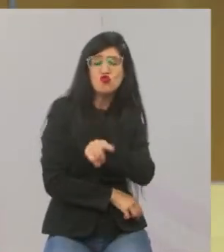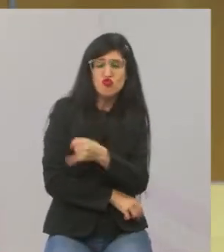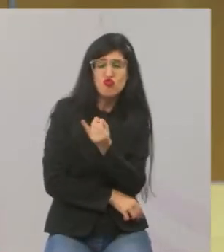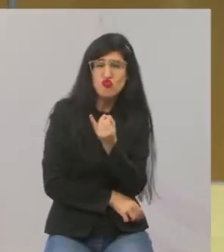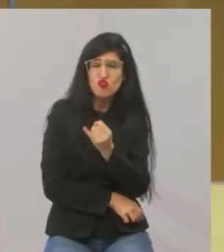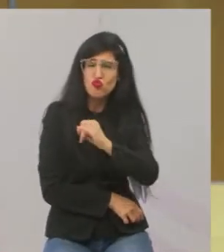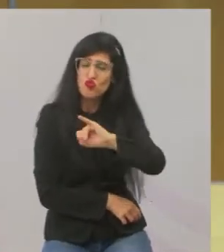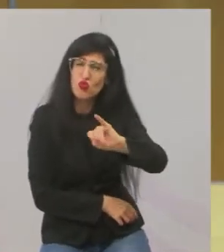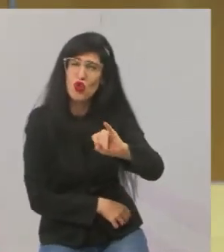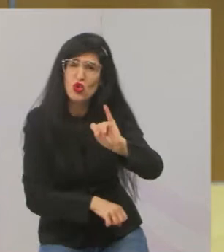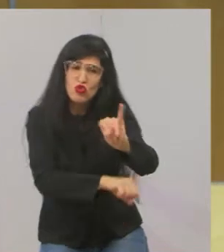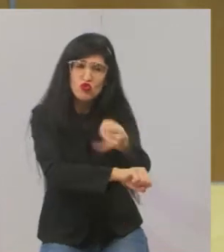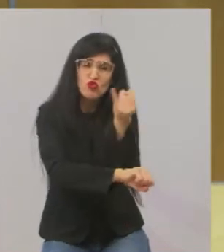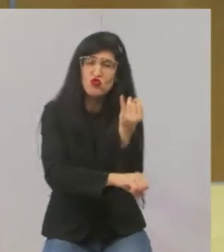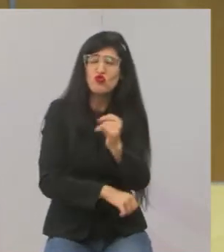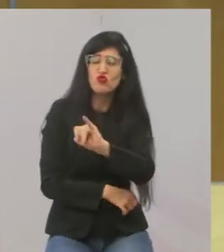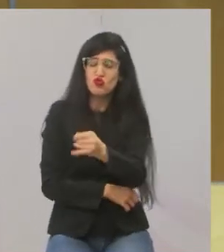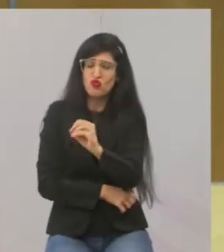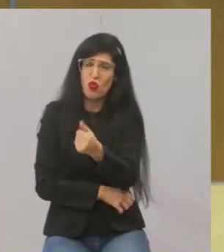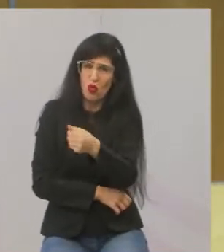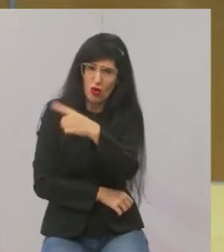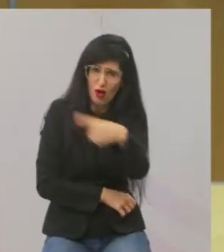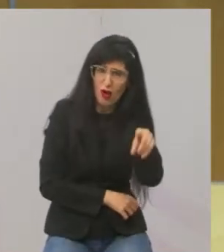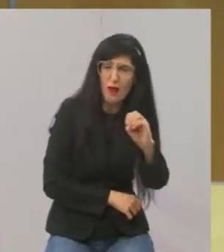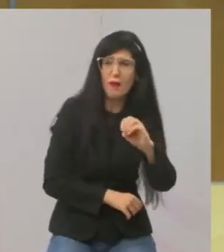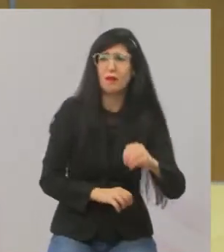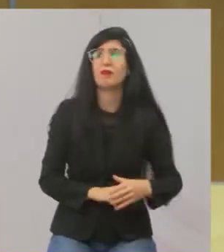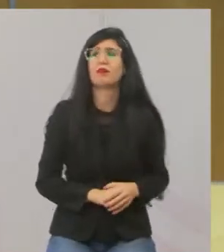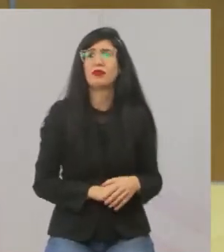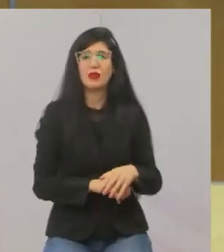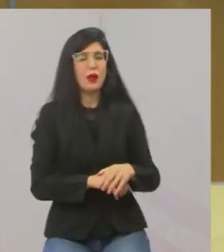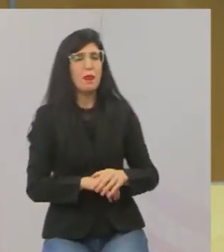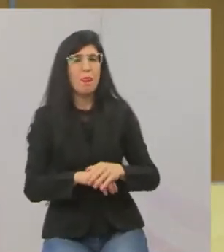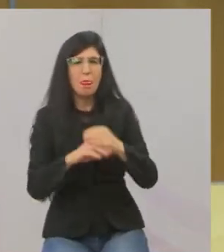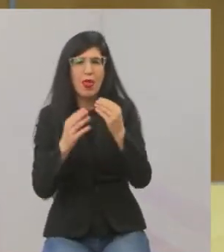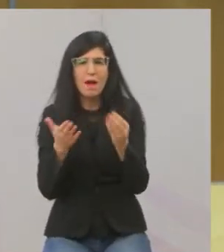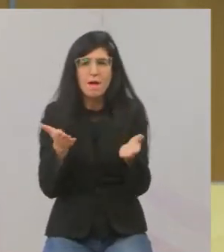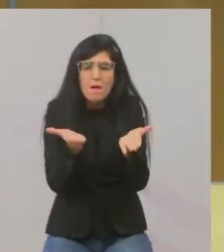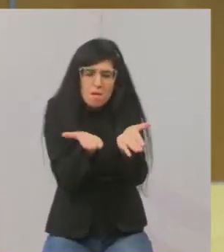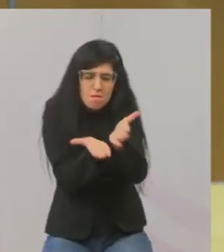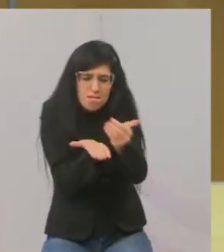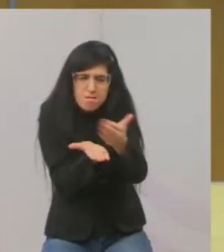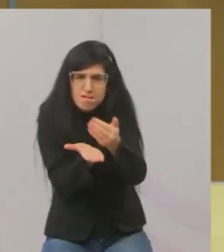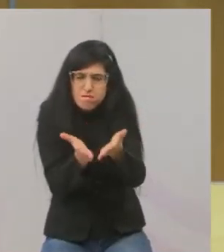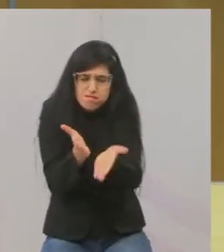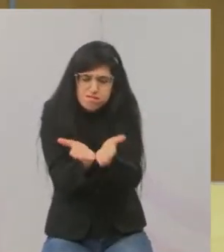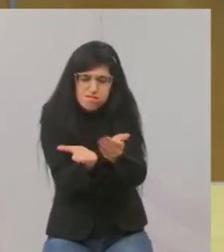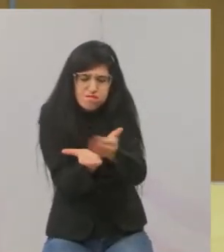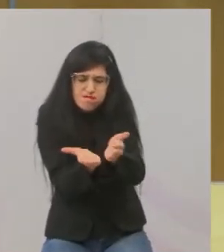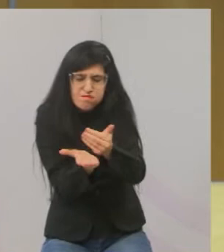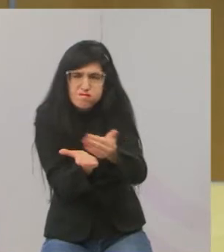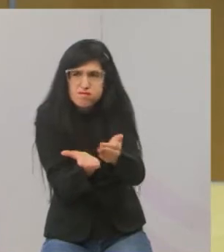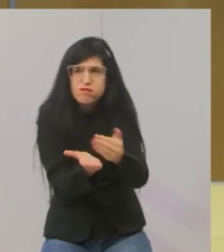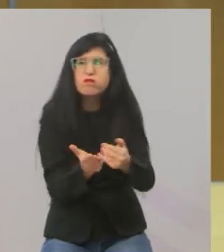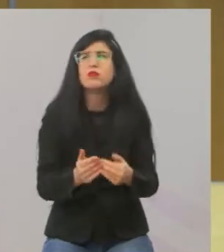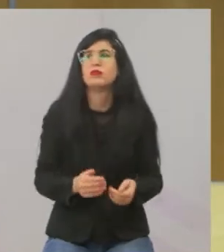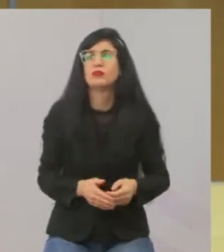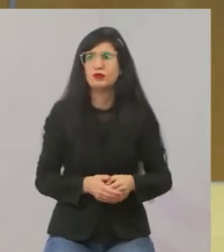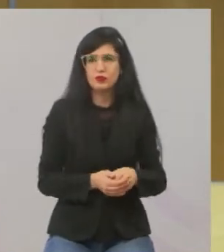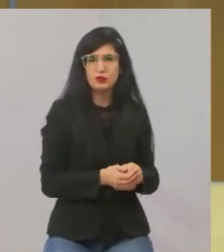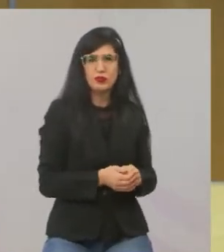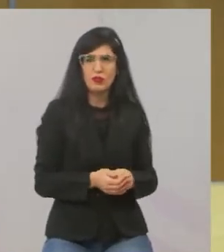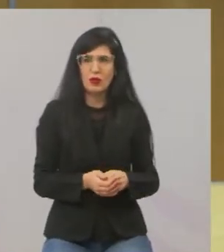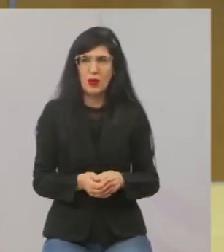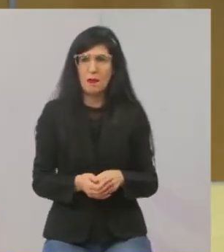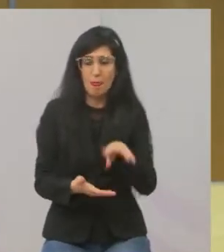Lá perto do Apocalipse, depois de Hebreus, perto de Pedro, bem no finalzinho da Bíblia. Tenho um pouquinho de tempo, enquanto eu tenho esse restinho de tempo, eu